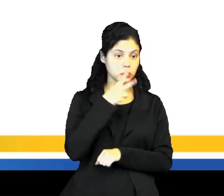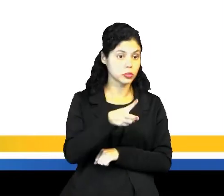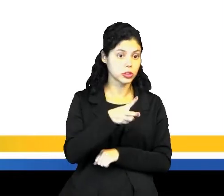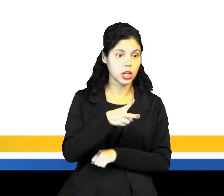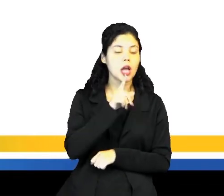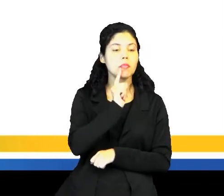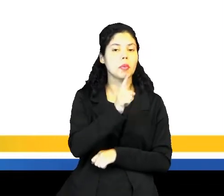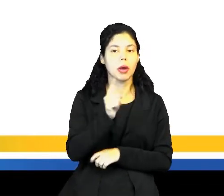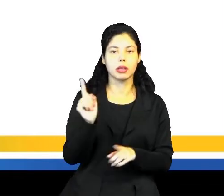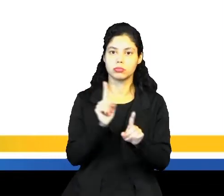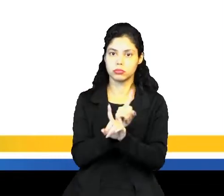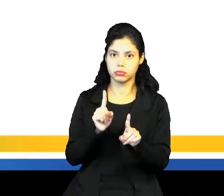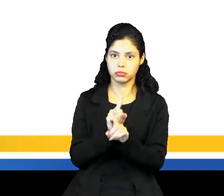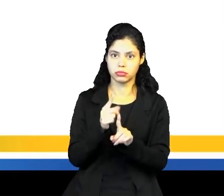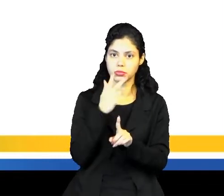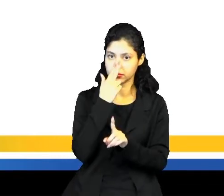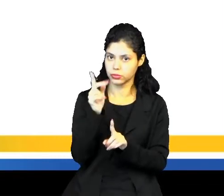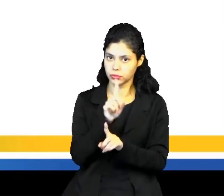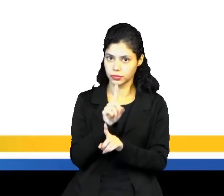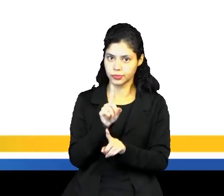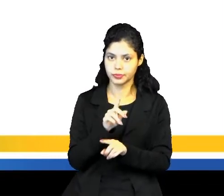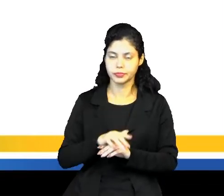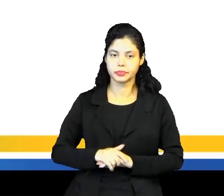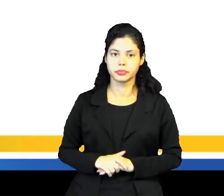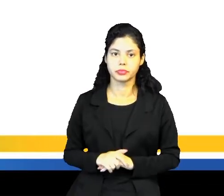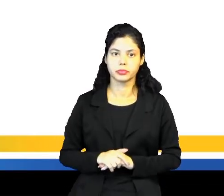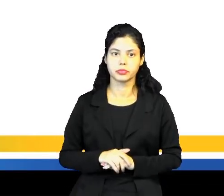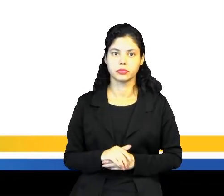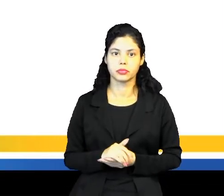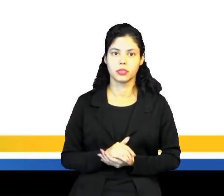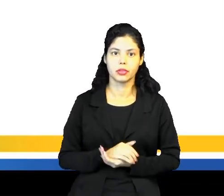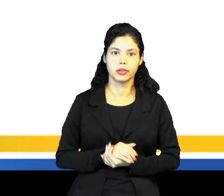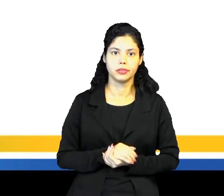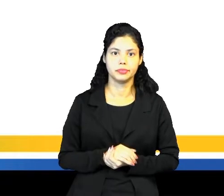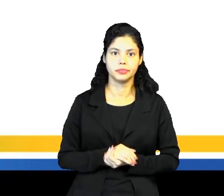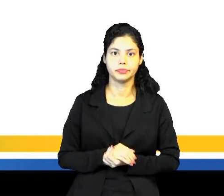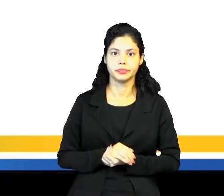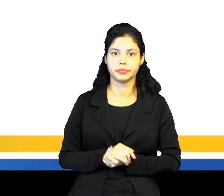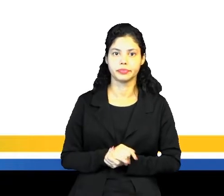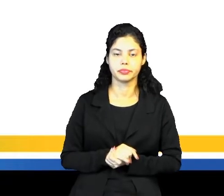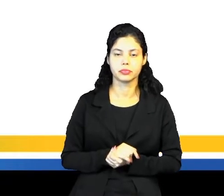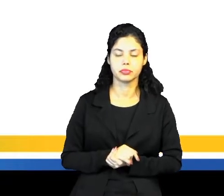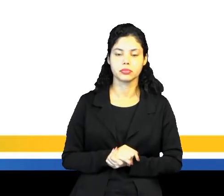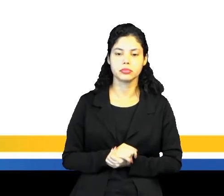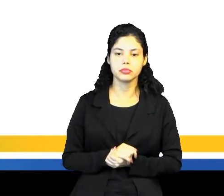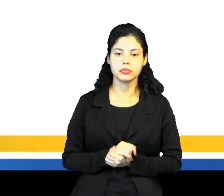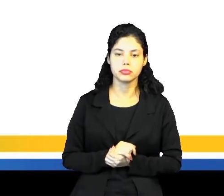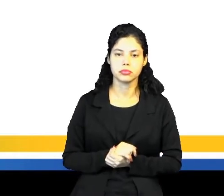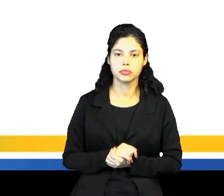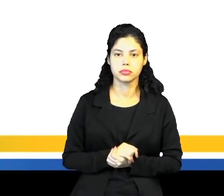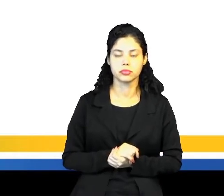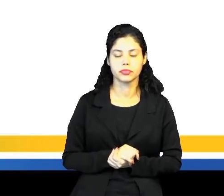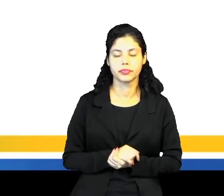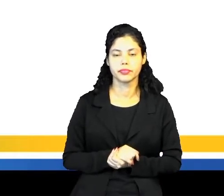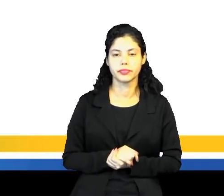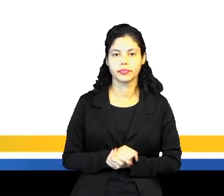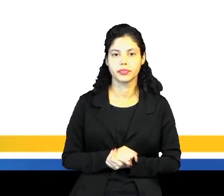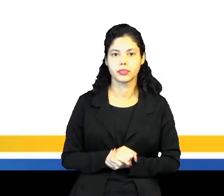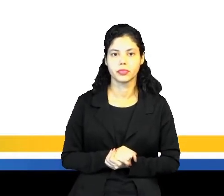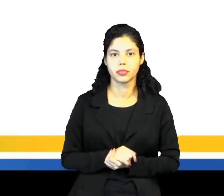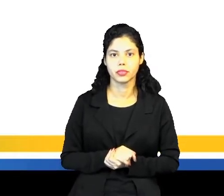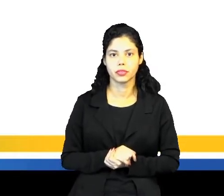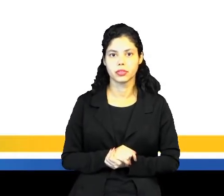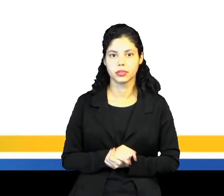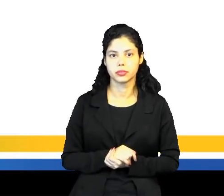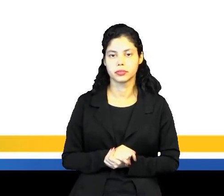vê, né? Ou seja, pelas aparências, tá? Escasso de pelos na cabeça, né? Aí já é bem claro mesmo, é